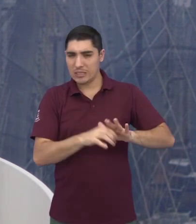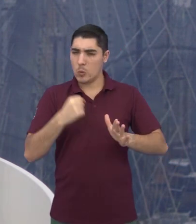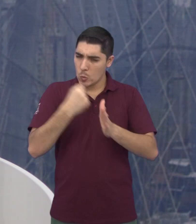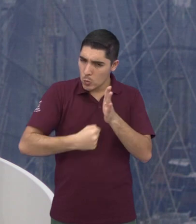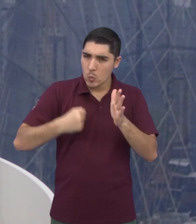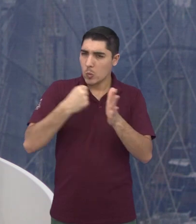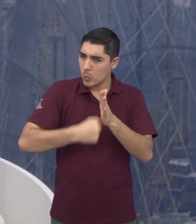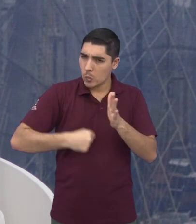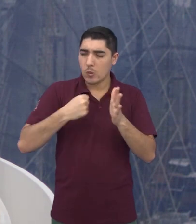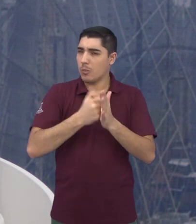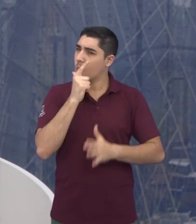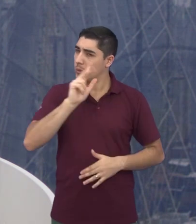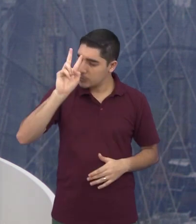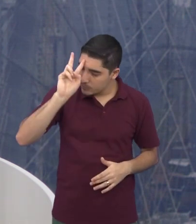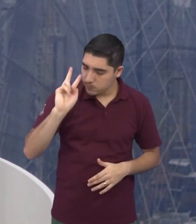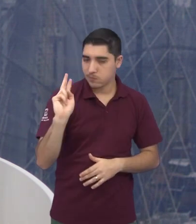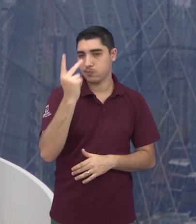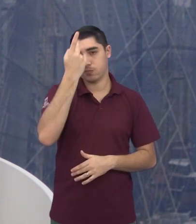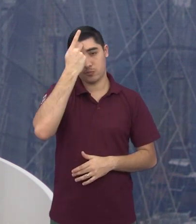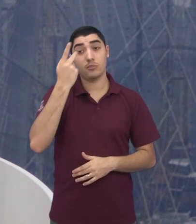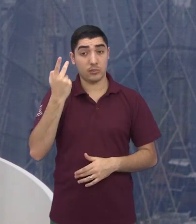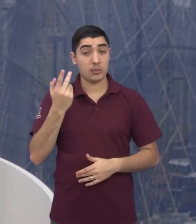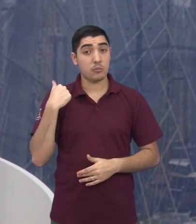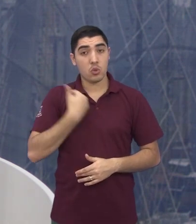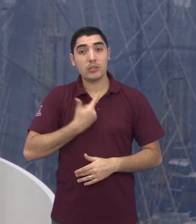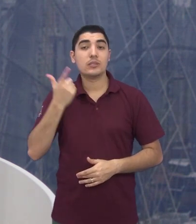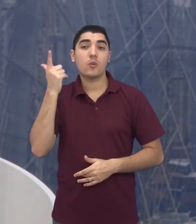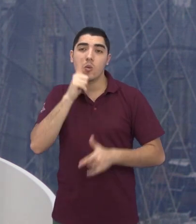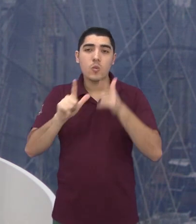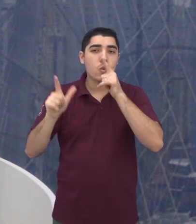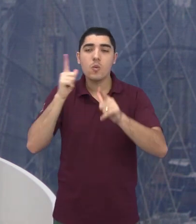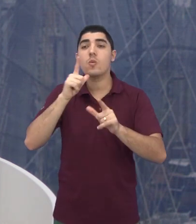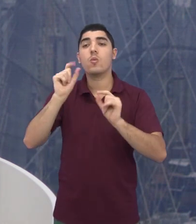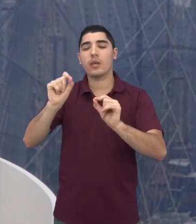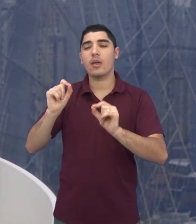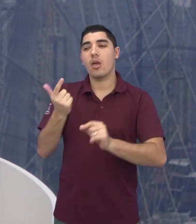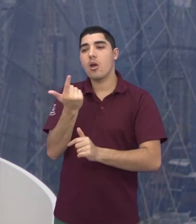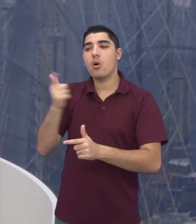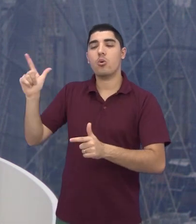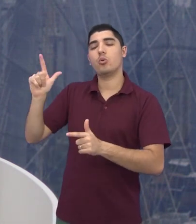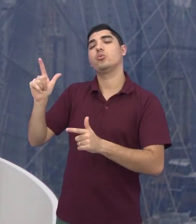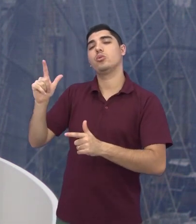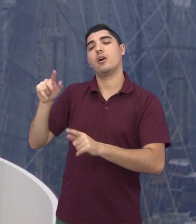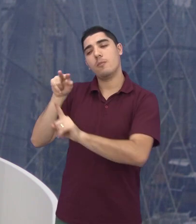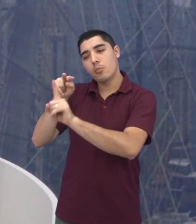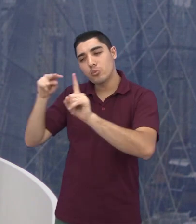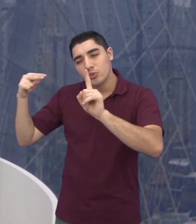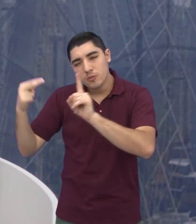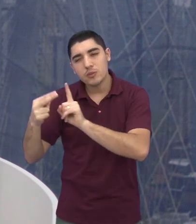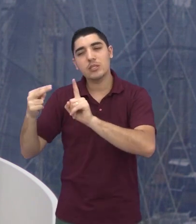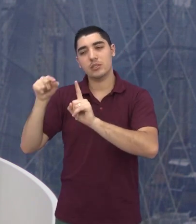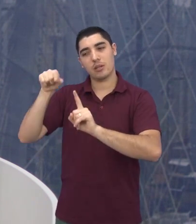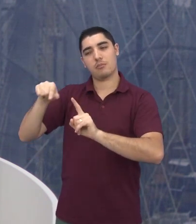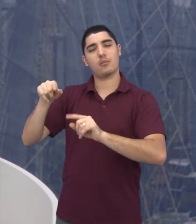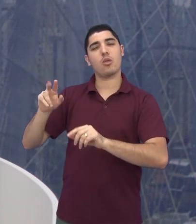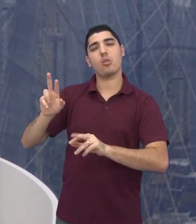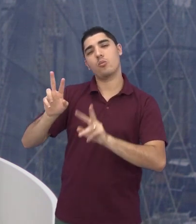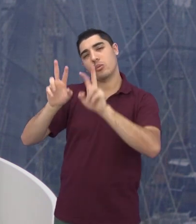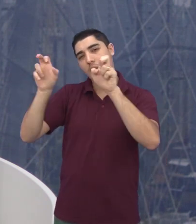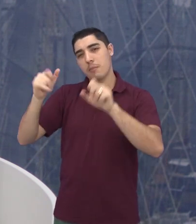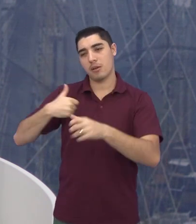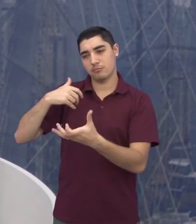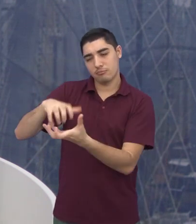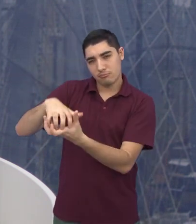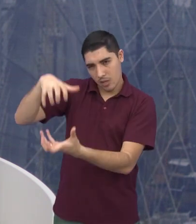preconceito, e construir novas formas de olhar a velhice e as pessoas que estão na fase do envelhecimento.